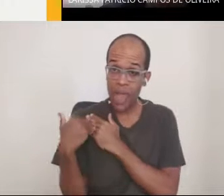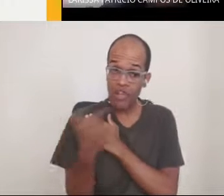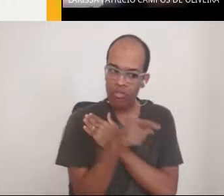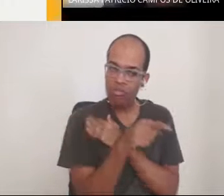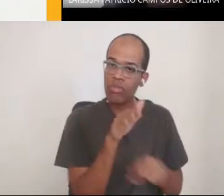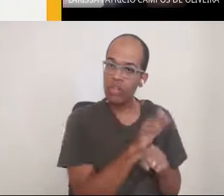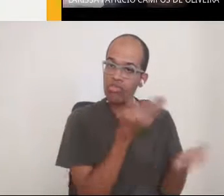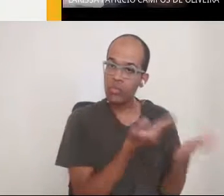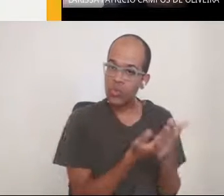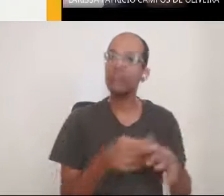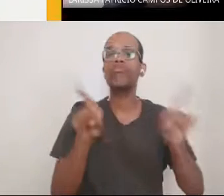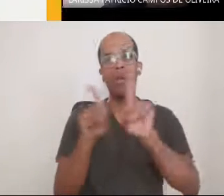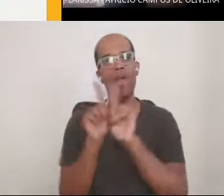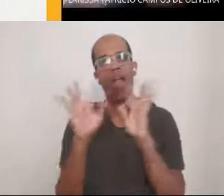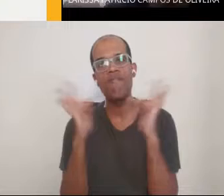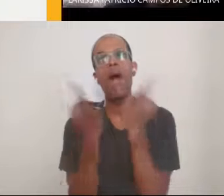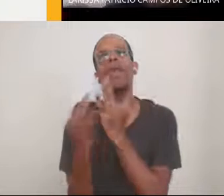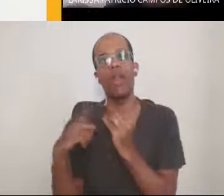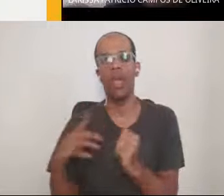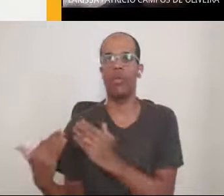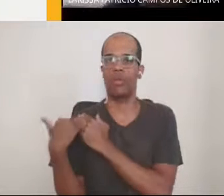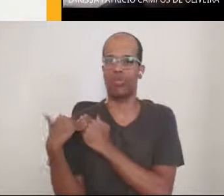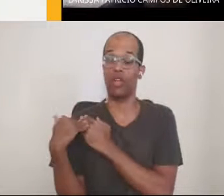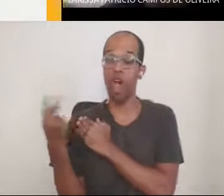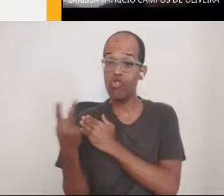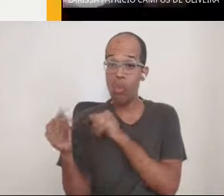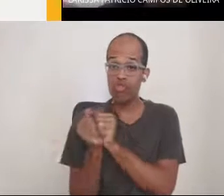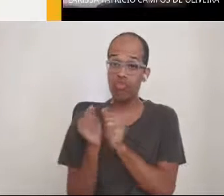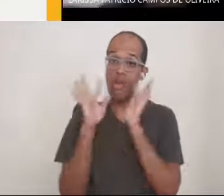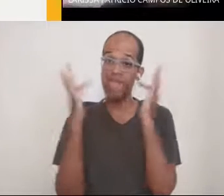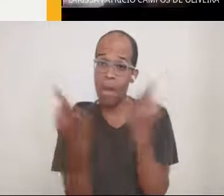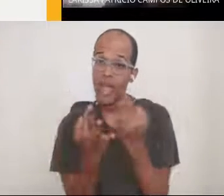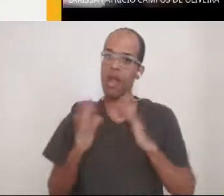estudos também é da família, tá? É da família e da escola. Nós estamos fazendo